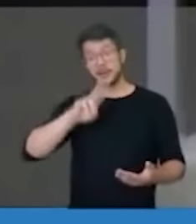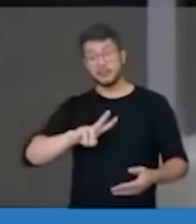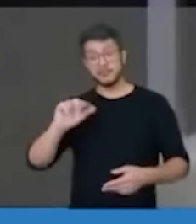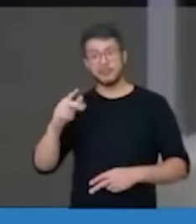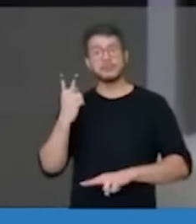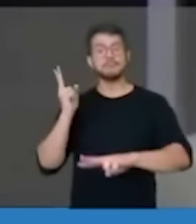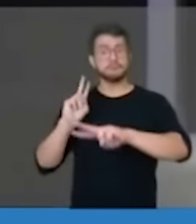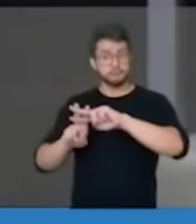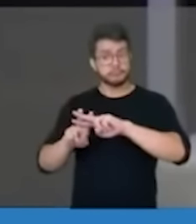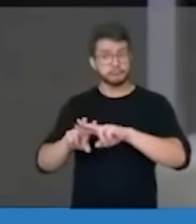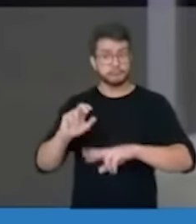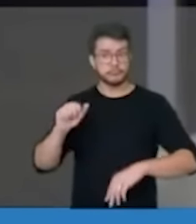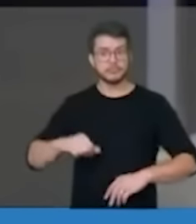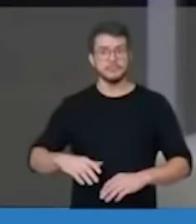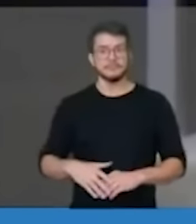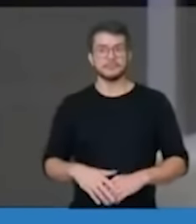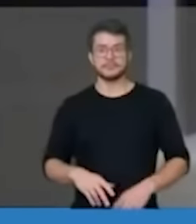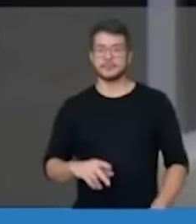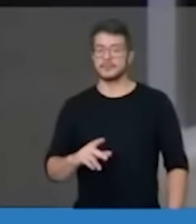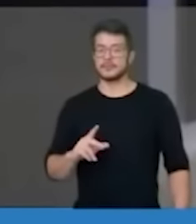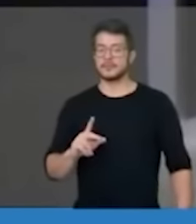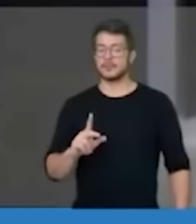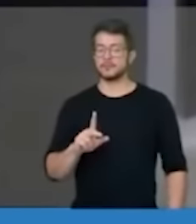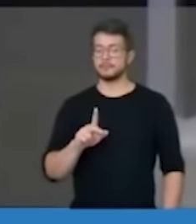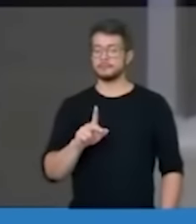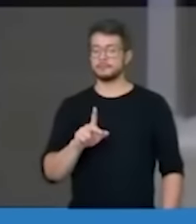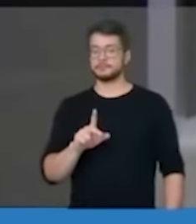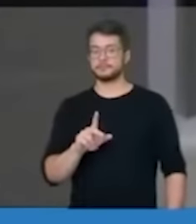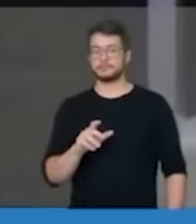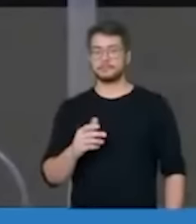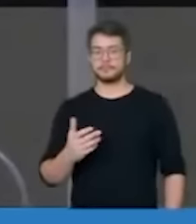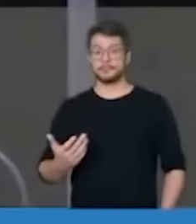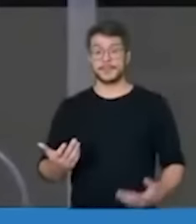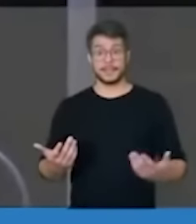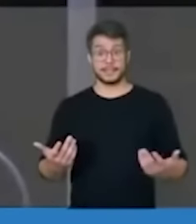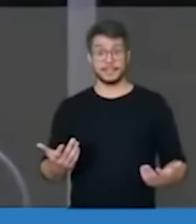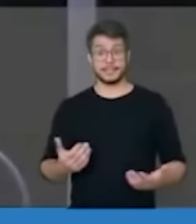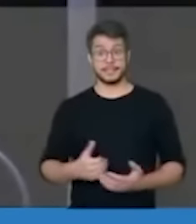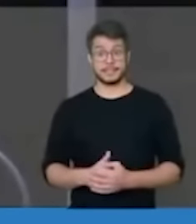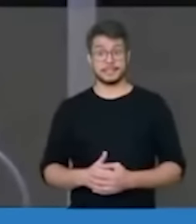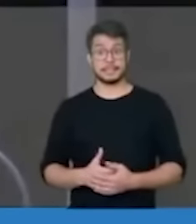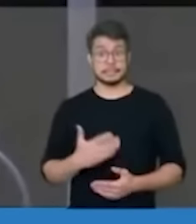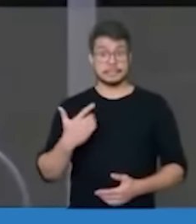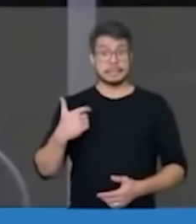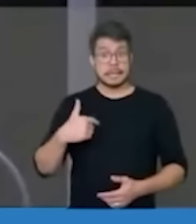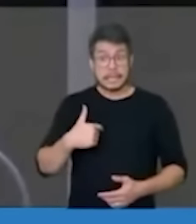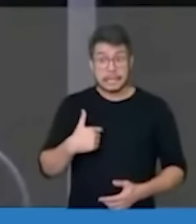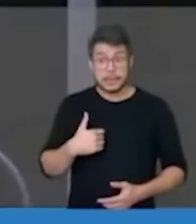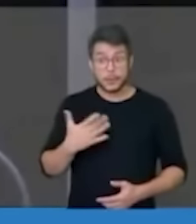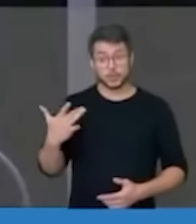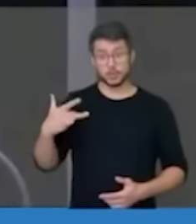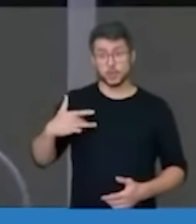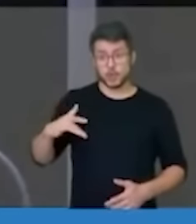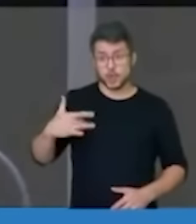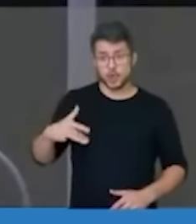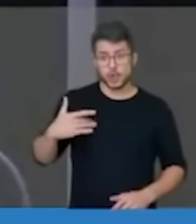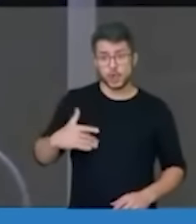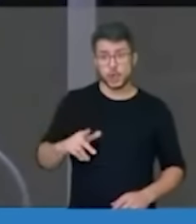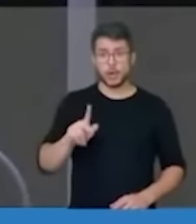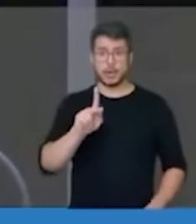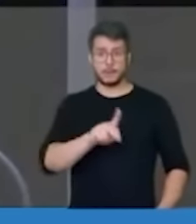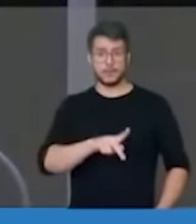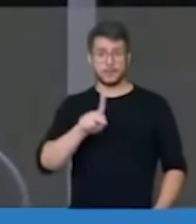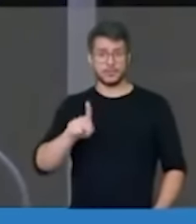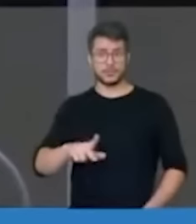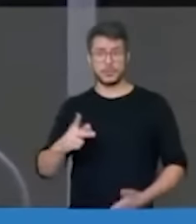Professora Luciene, nossa deputada federal de São Paulo, eu tenho dó das professoras que foram espancadas